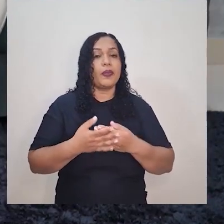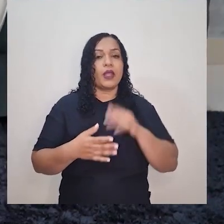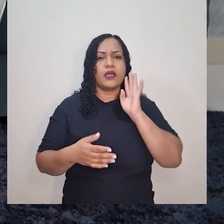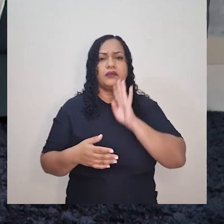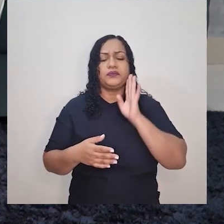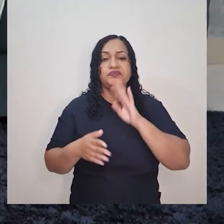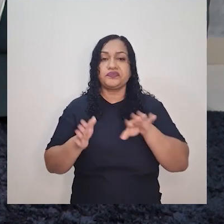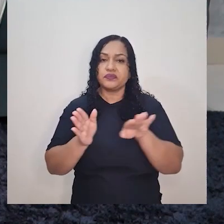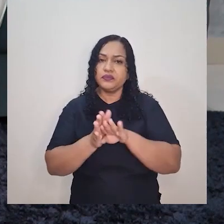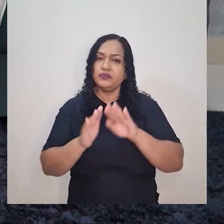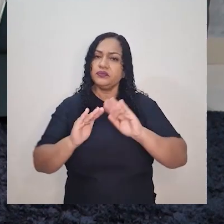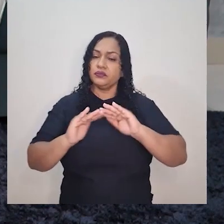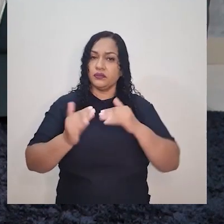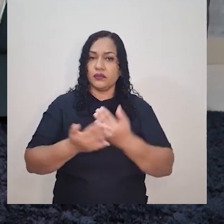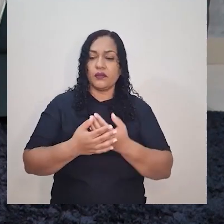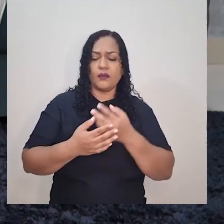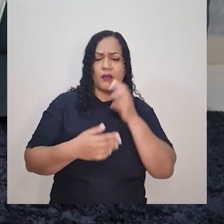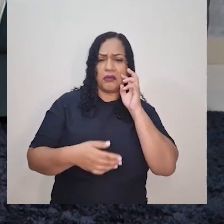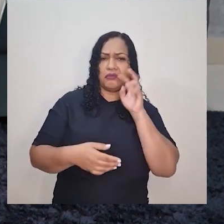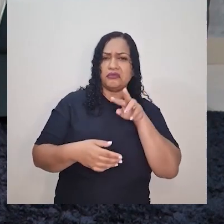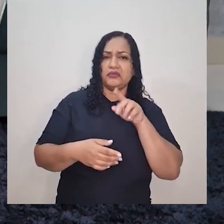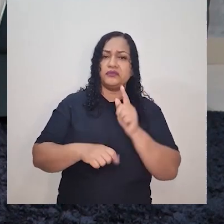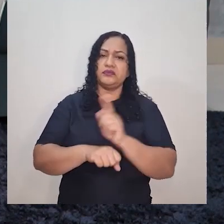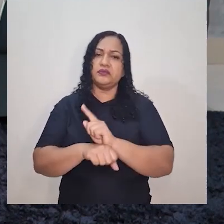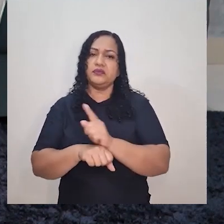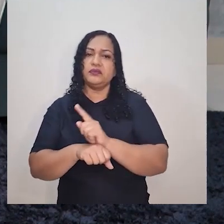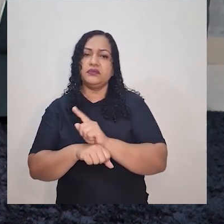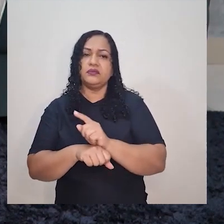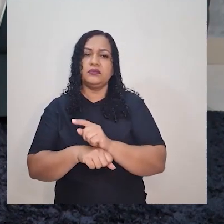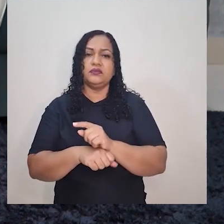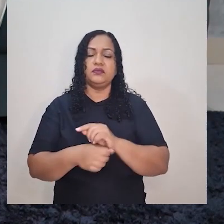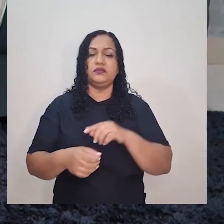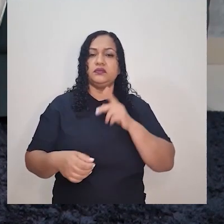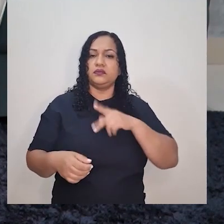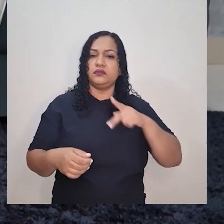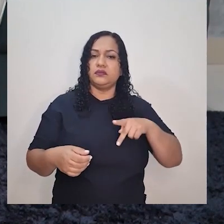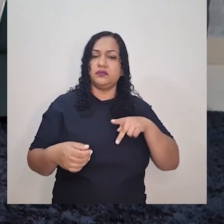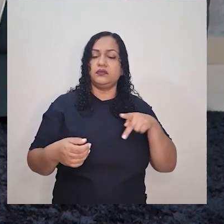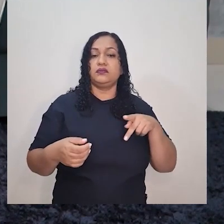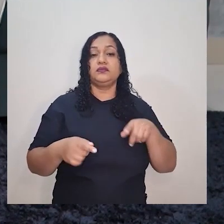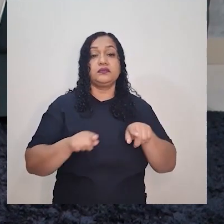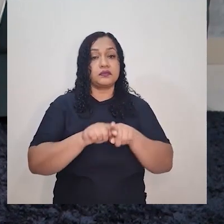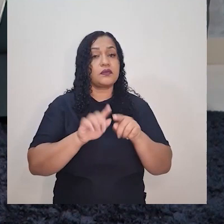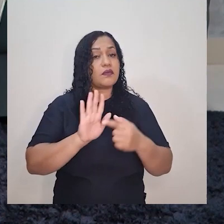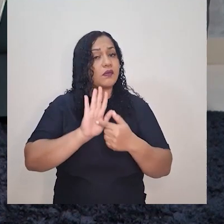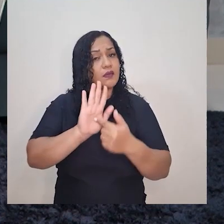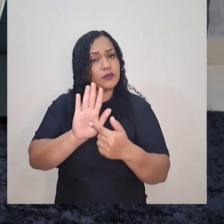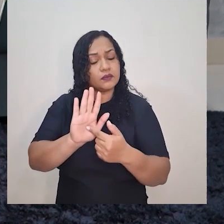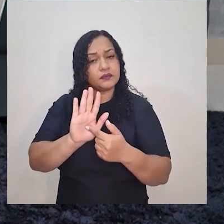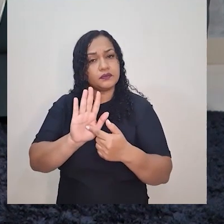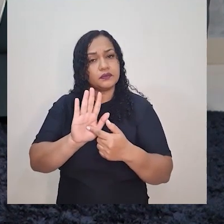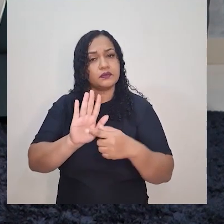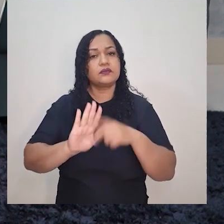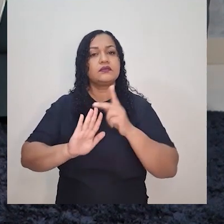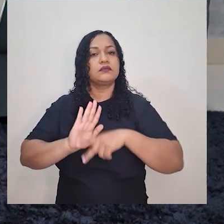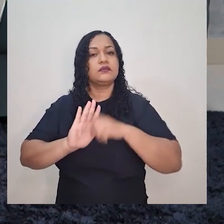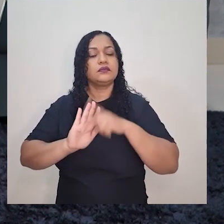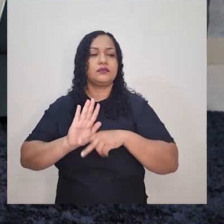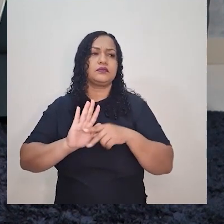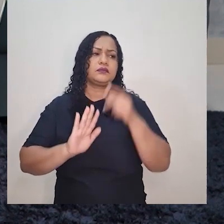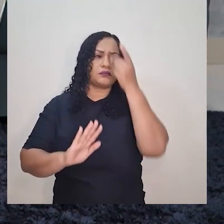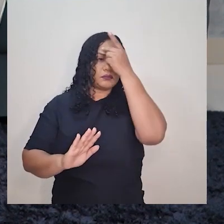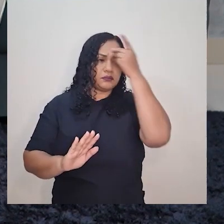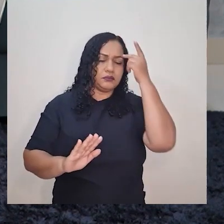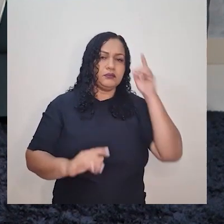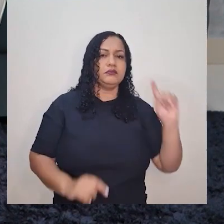você chegar numa escola e estar lá, o gestor com seu projeto político-pedagógico, e apresentar esse projeto, né, para quem está